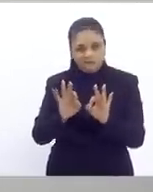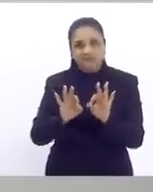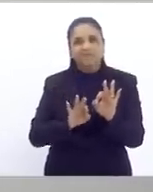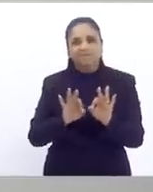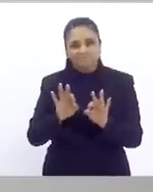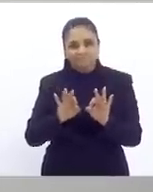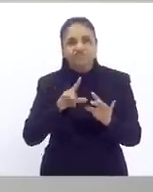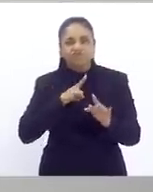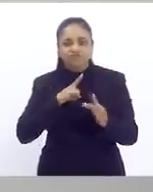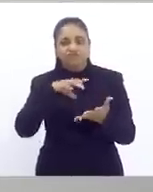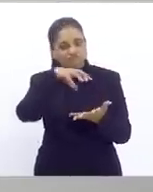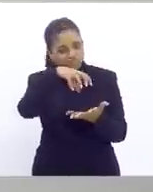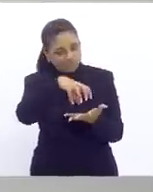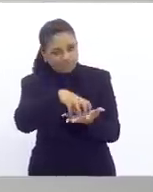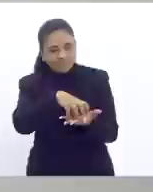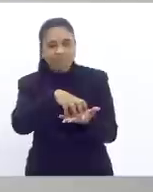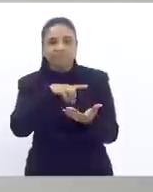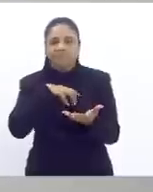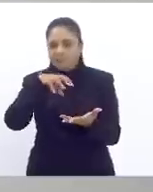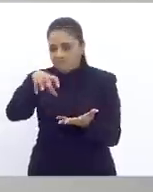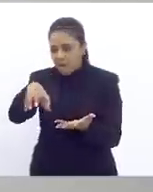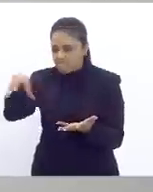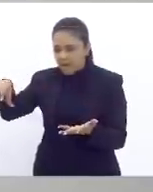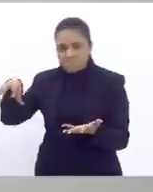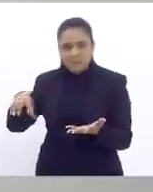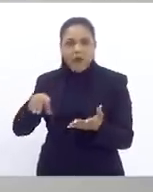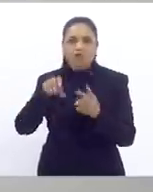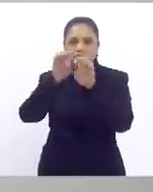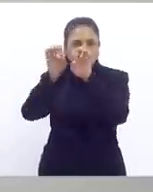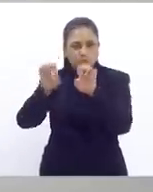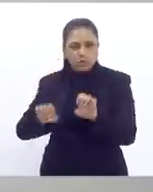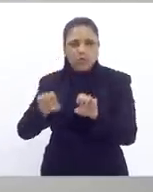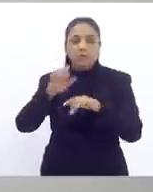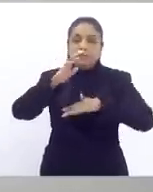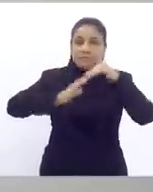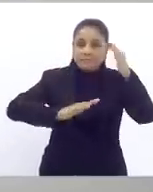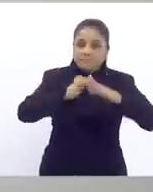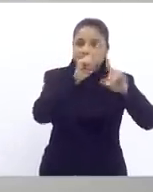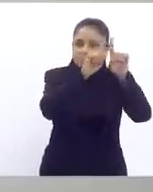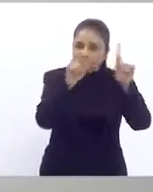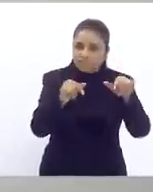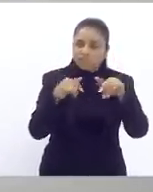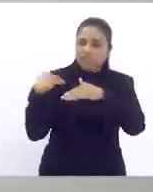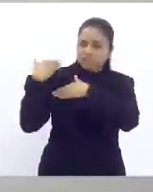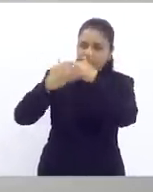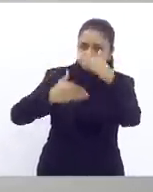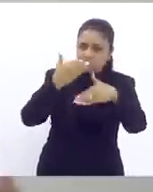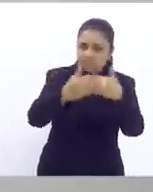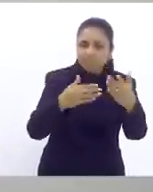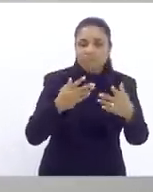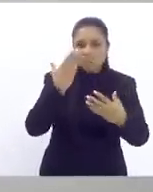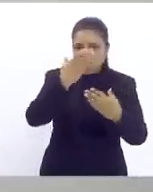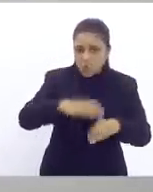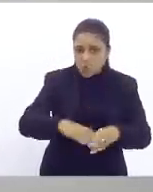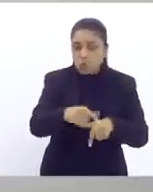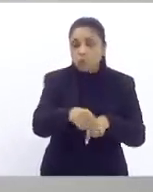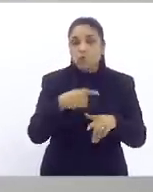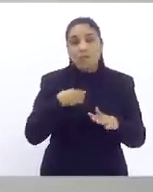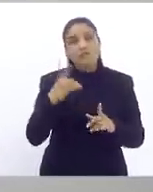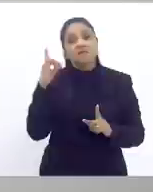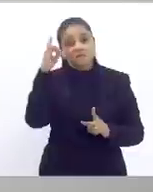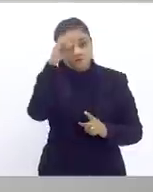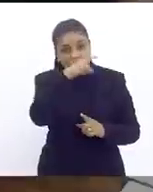organizada tem agência estruturadas tem departamento estruturadas tem servidores de carreira Então o negócio é estruturado só é difícil